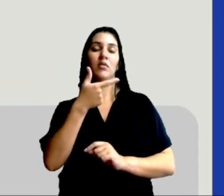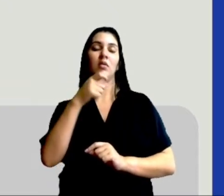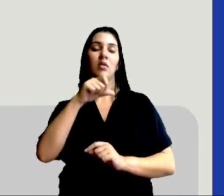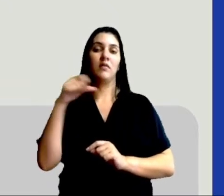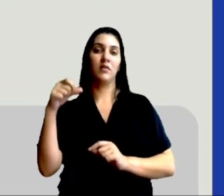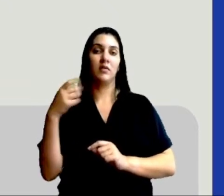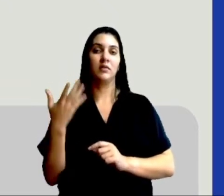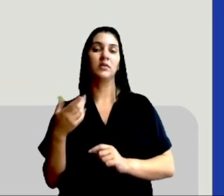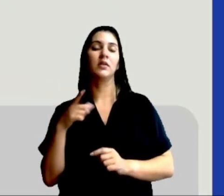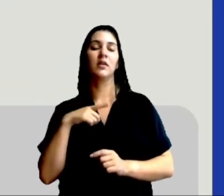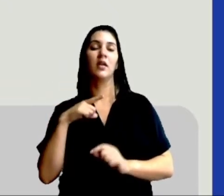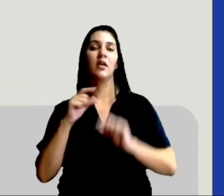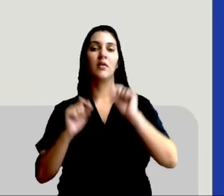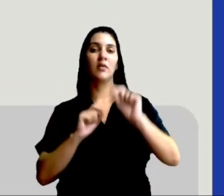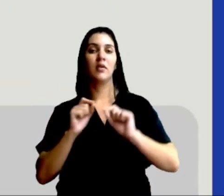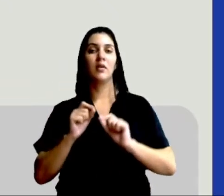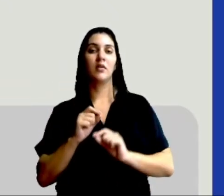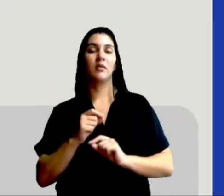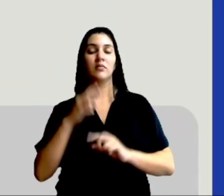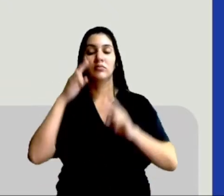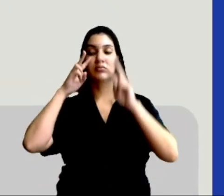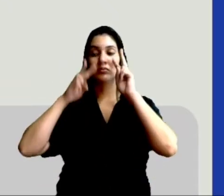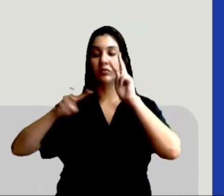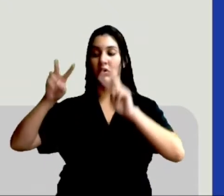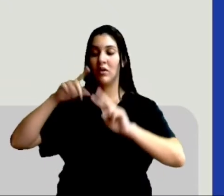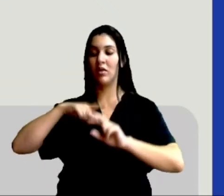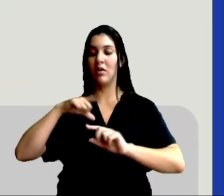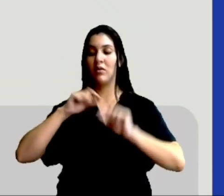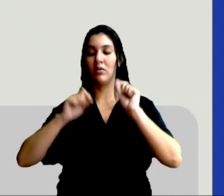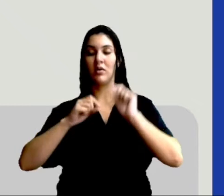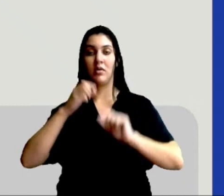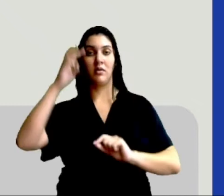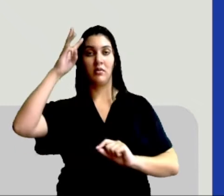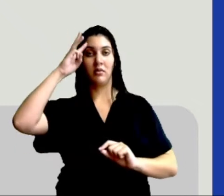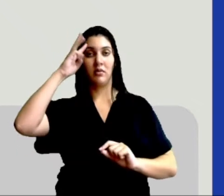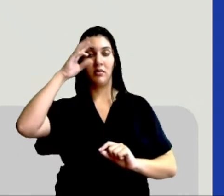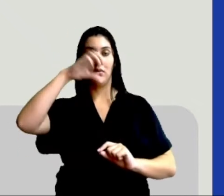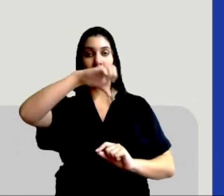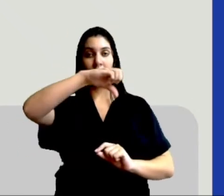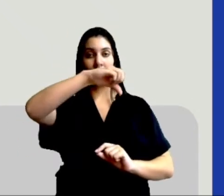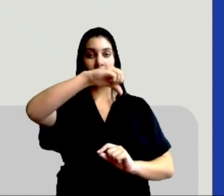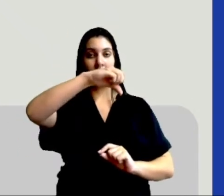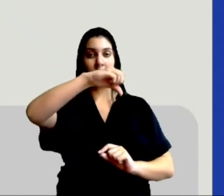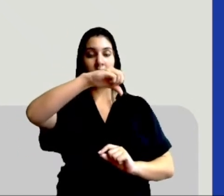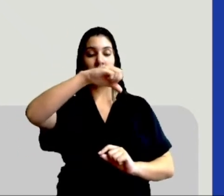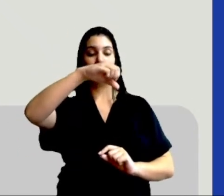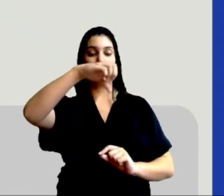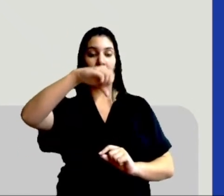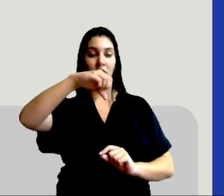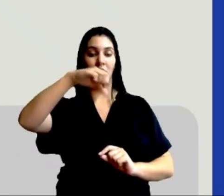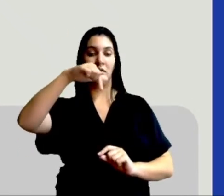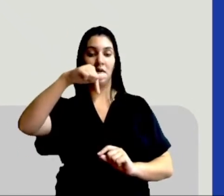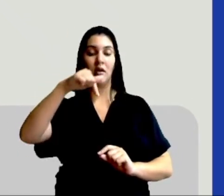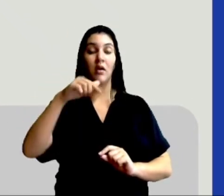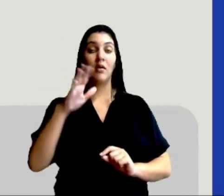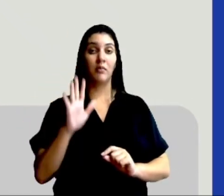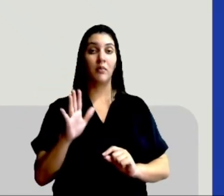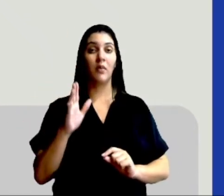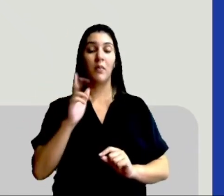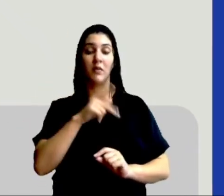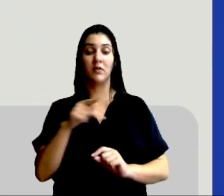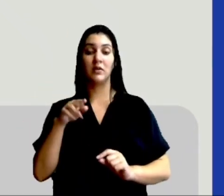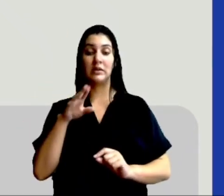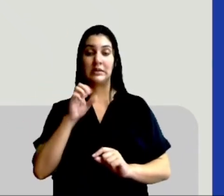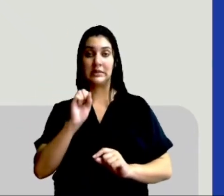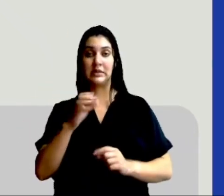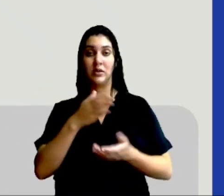299. Então, eu tenho aí, ó, olha o que a gente tem na terça-feira, 997. Opa, professora, se começa